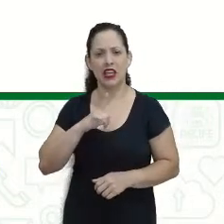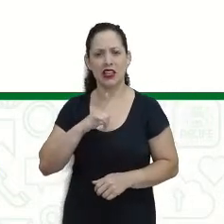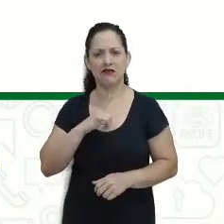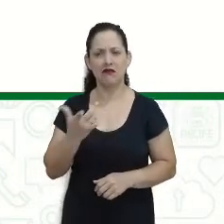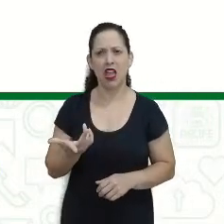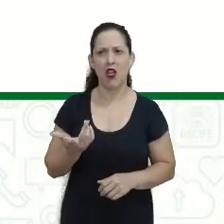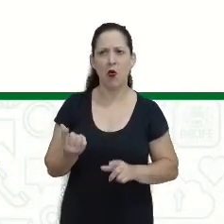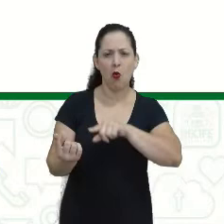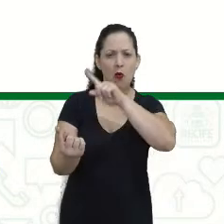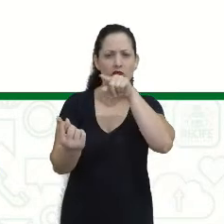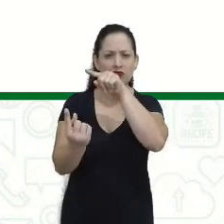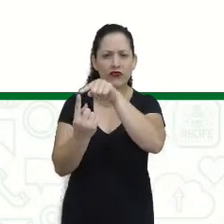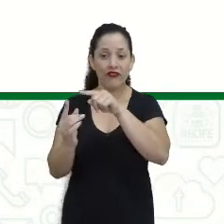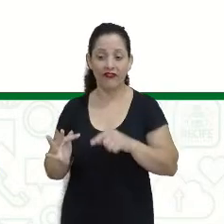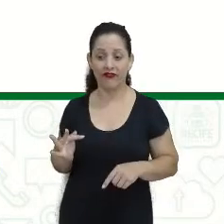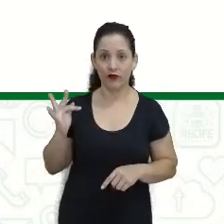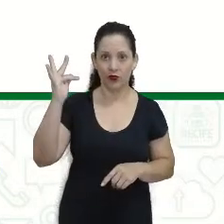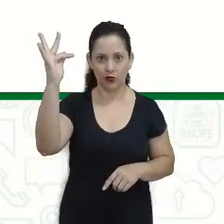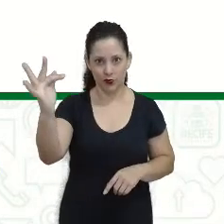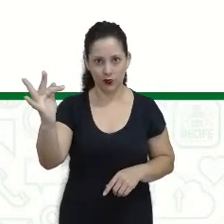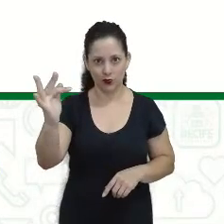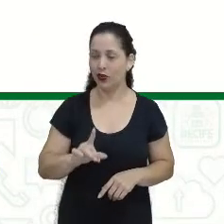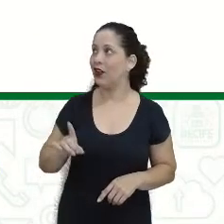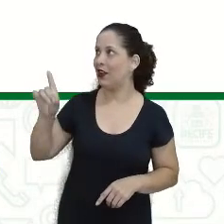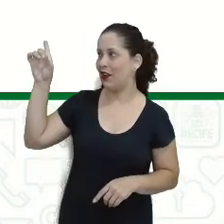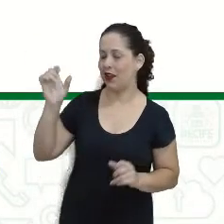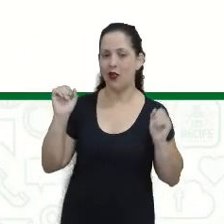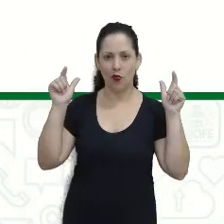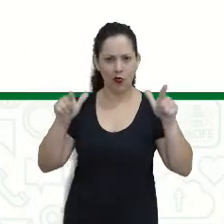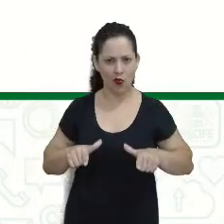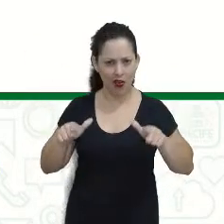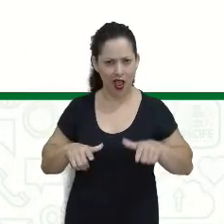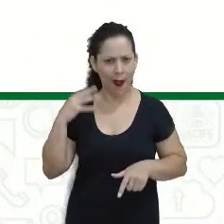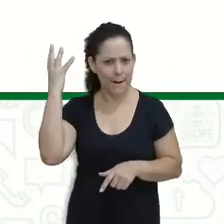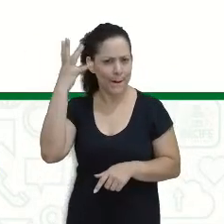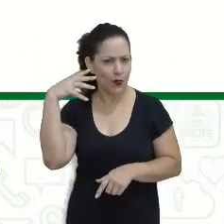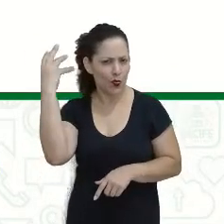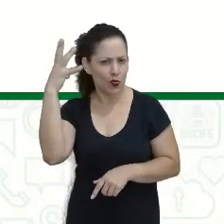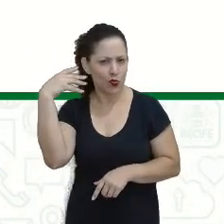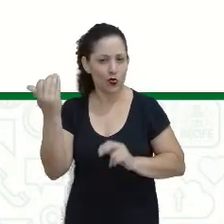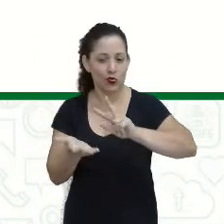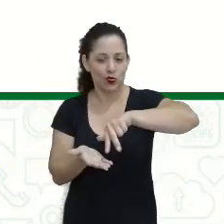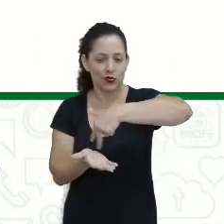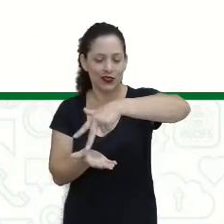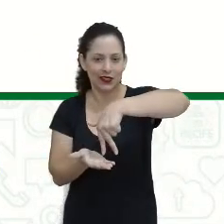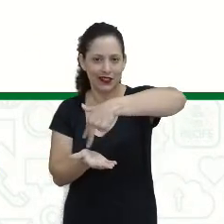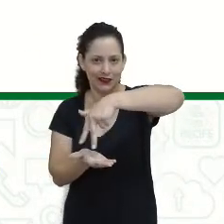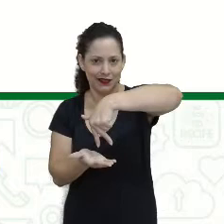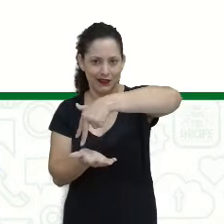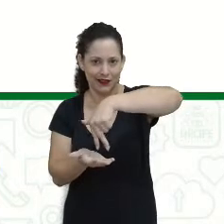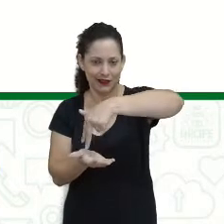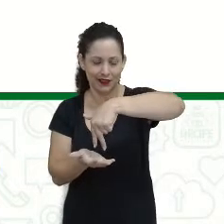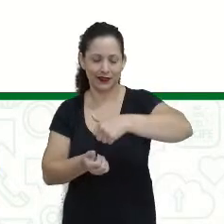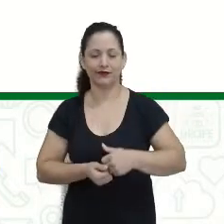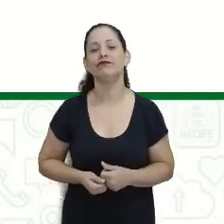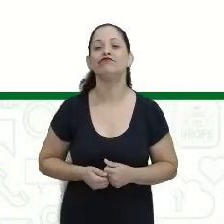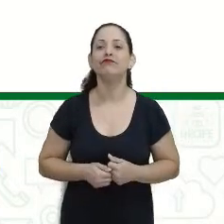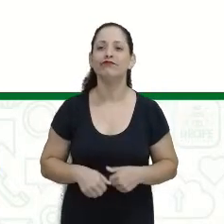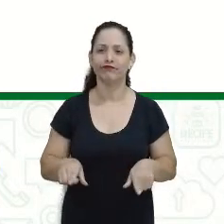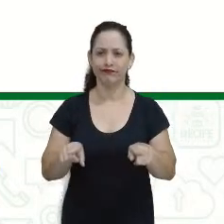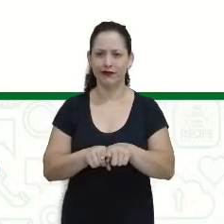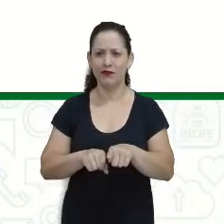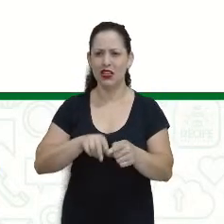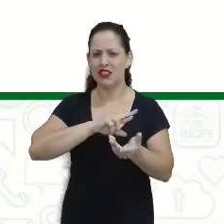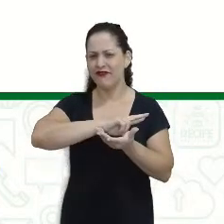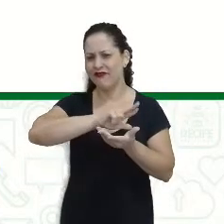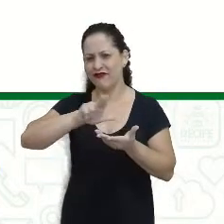gerações. Então, lá não é só um museu, gente, é uma escola de música, escola de dança, um centro de documentação, de exposições. De